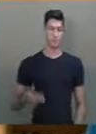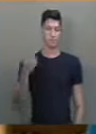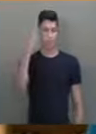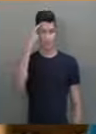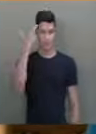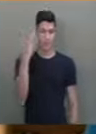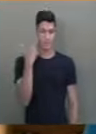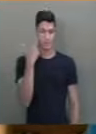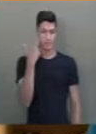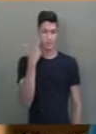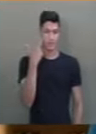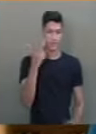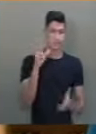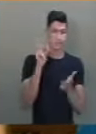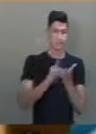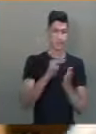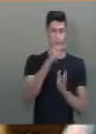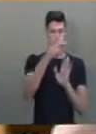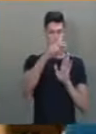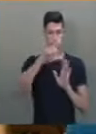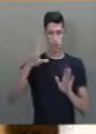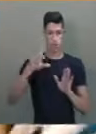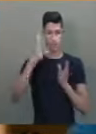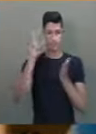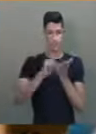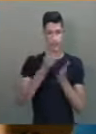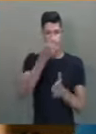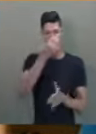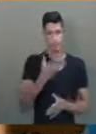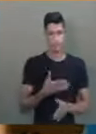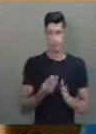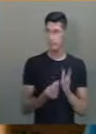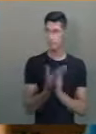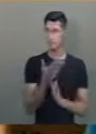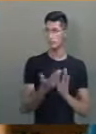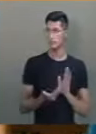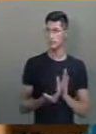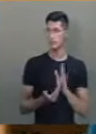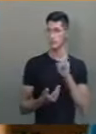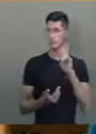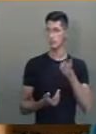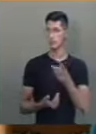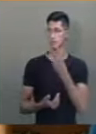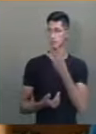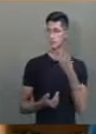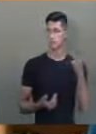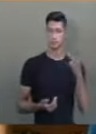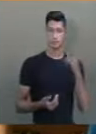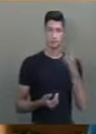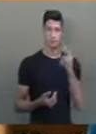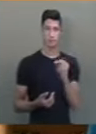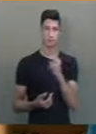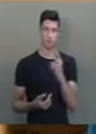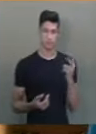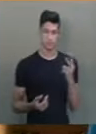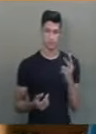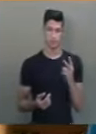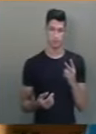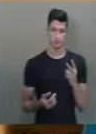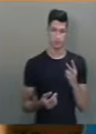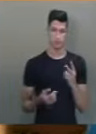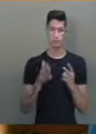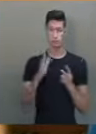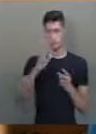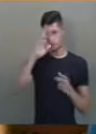Pacheco, o projeto de lei muito bem elaborado na Câmara 2033 de 2022,